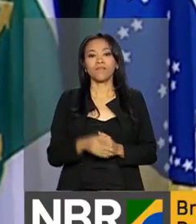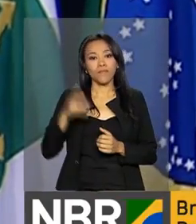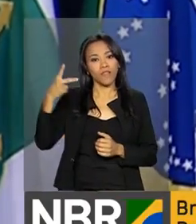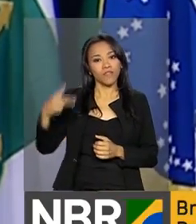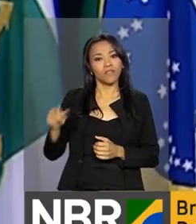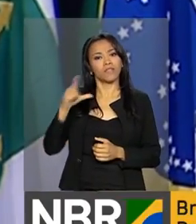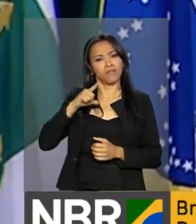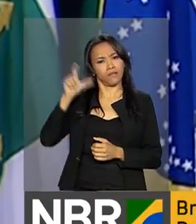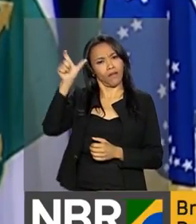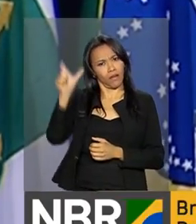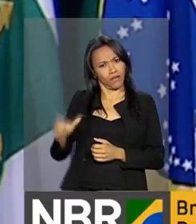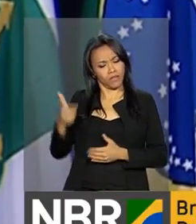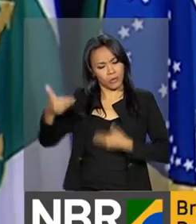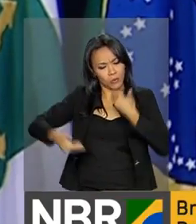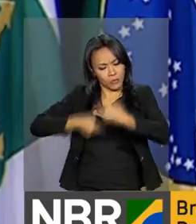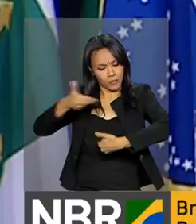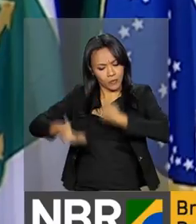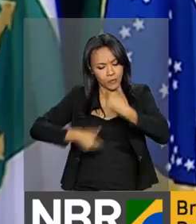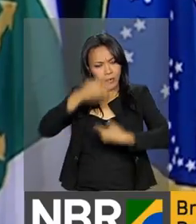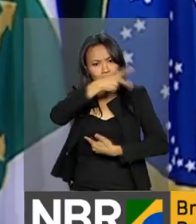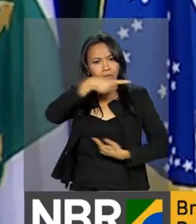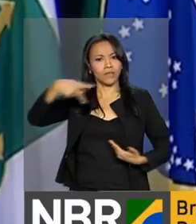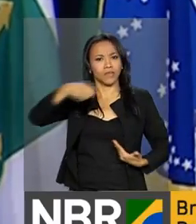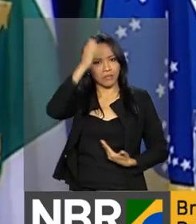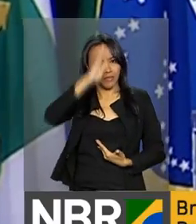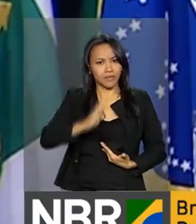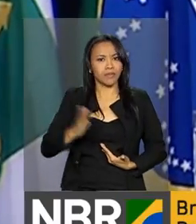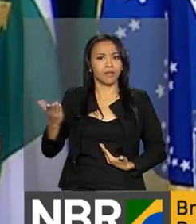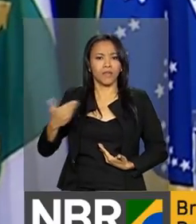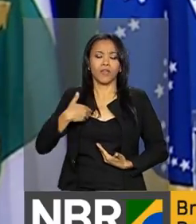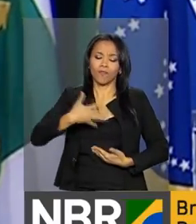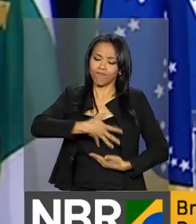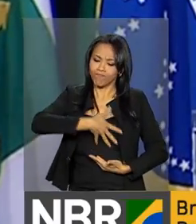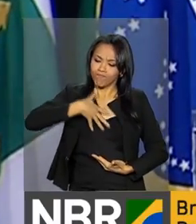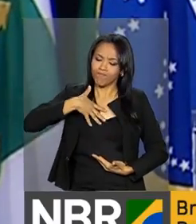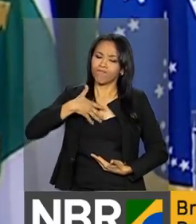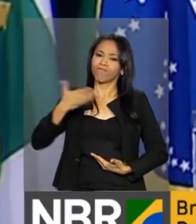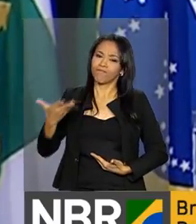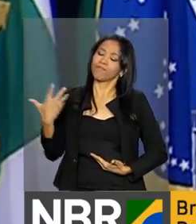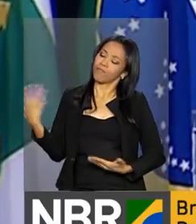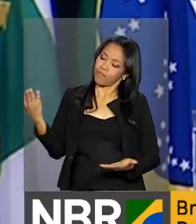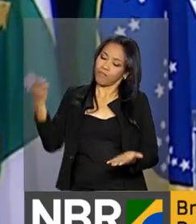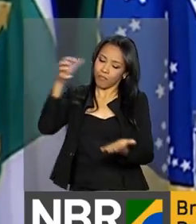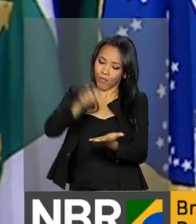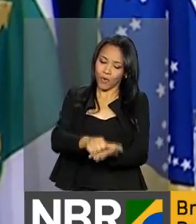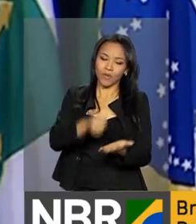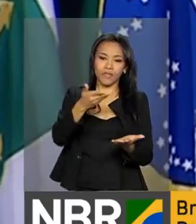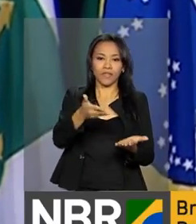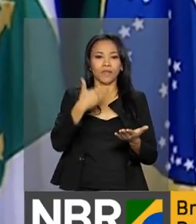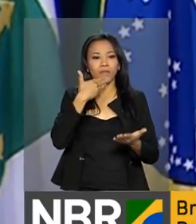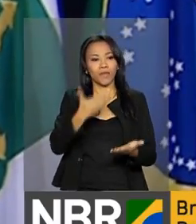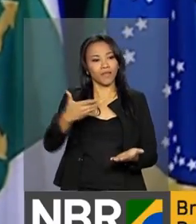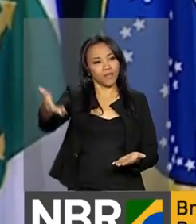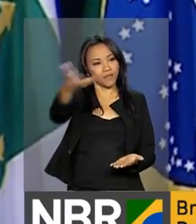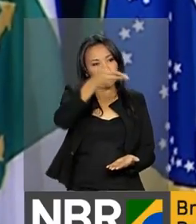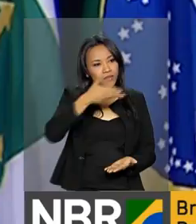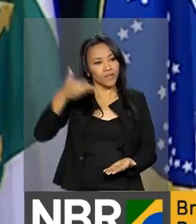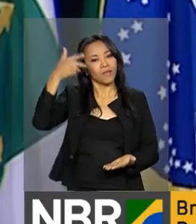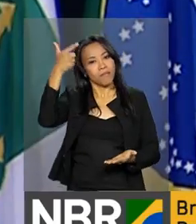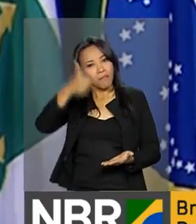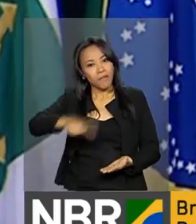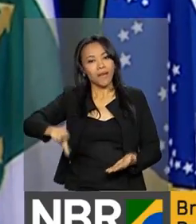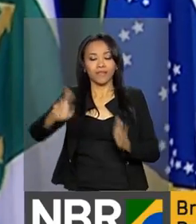sua excelência teve com o presidente da república reitera a minha honra e dali posse e peço a todos que têm mais um